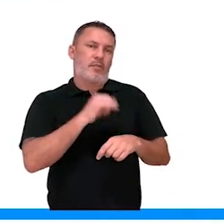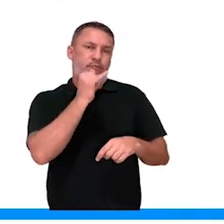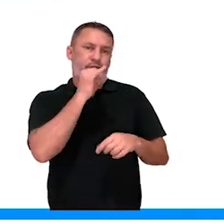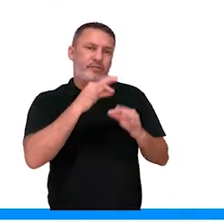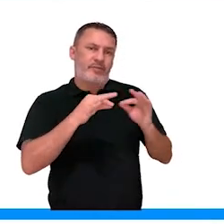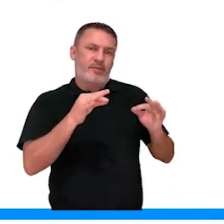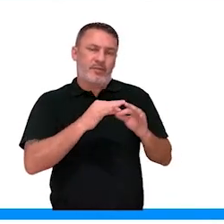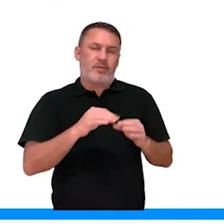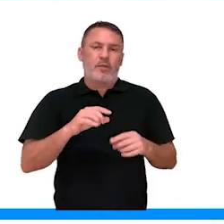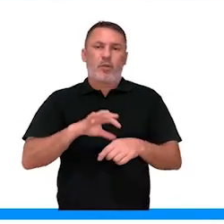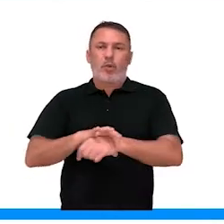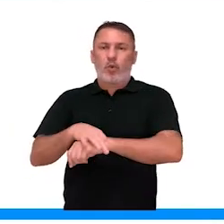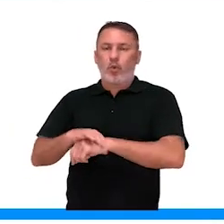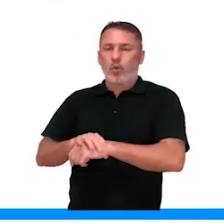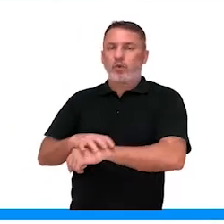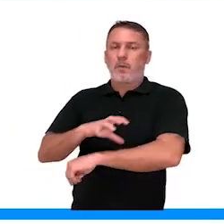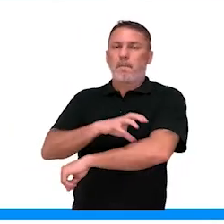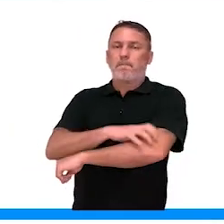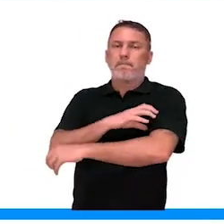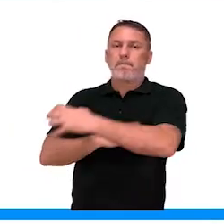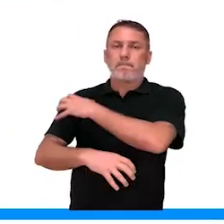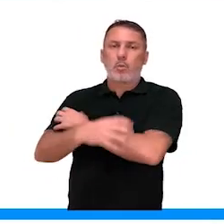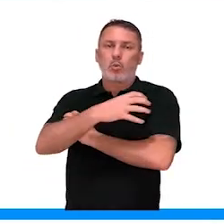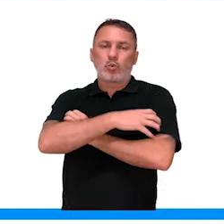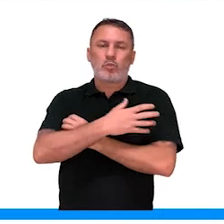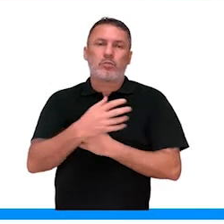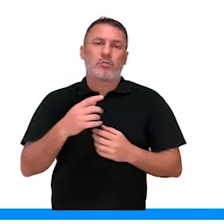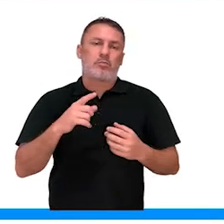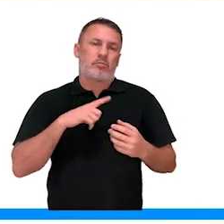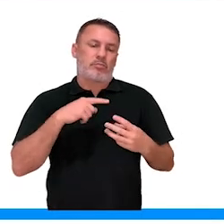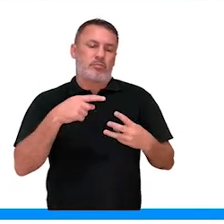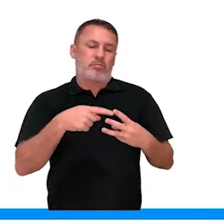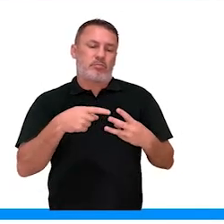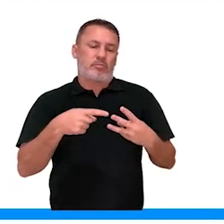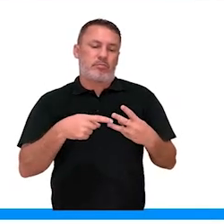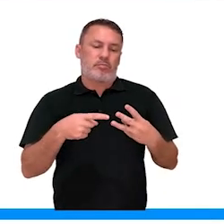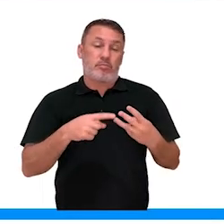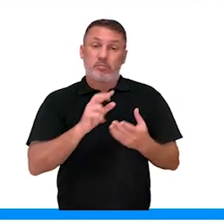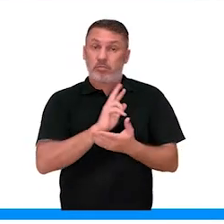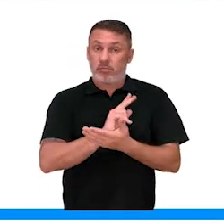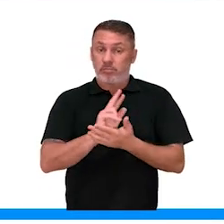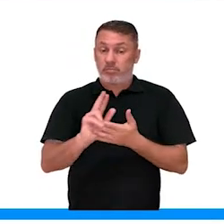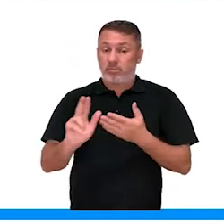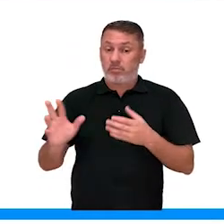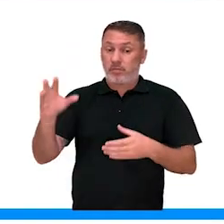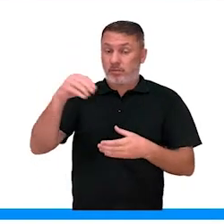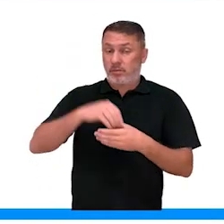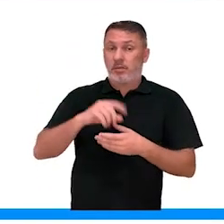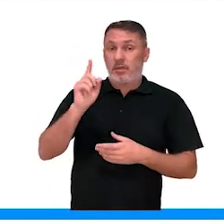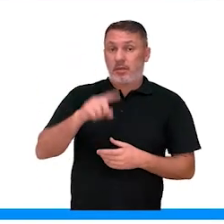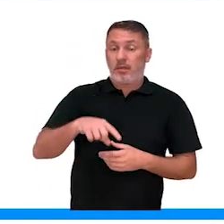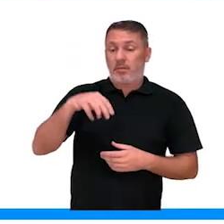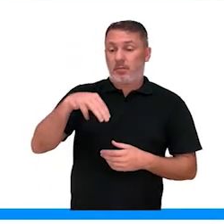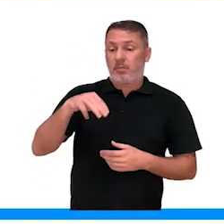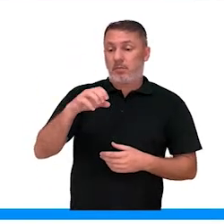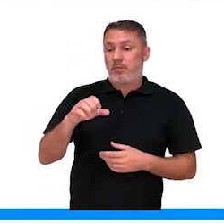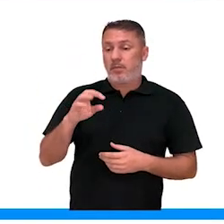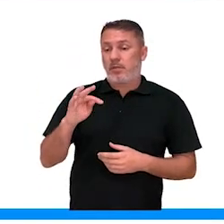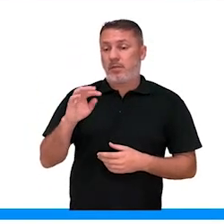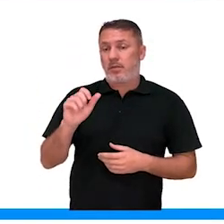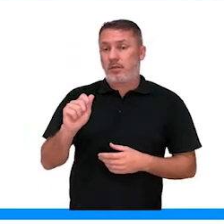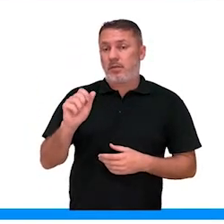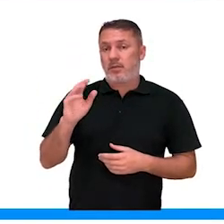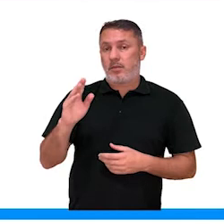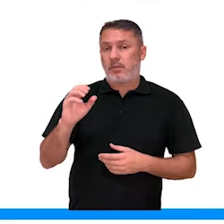ser um tecido ósseo, um tecido muscular. Por quê? Isso está relacionado com a atividade metabólica do